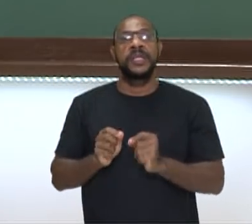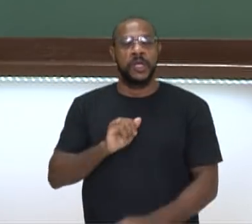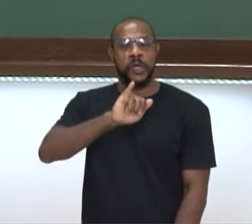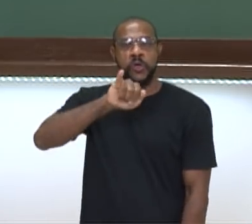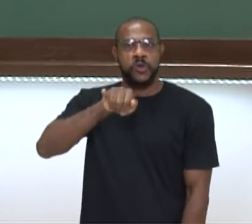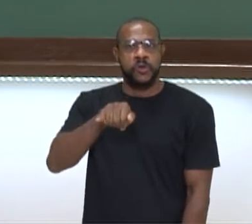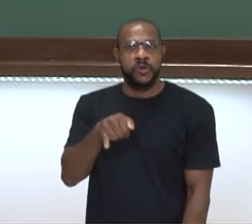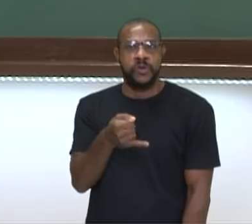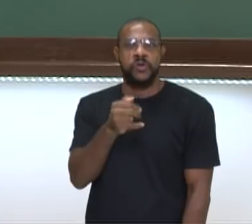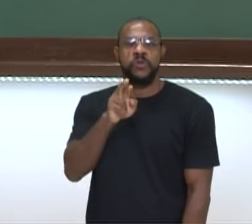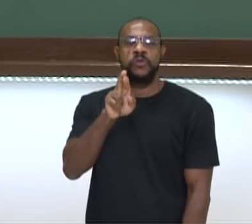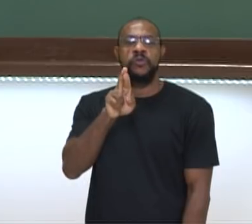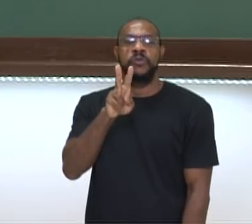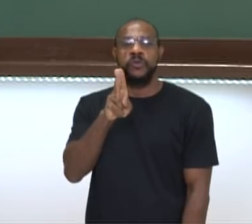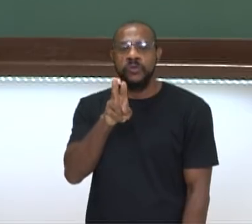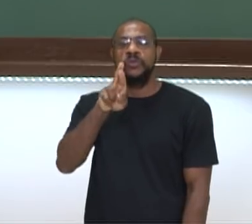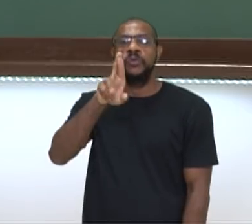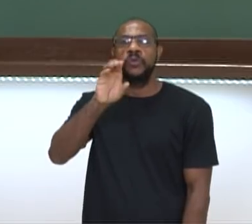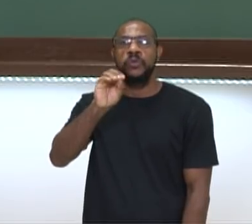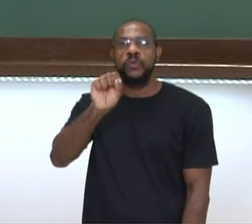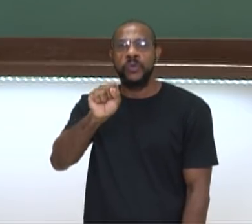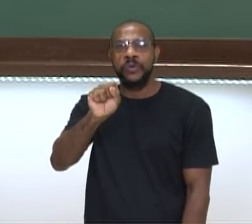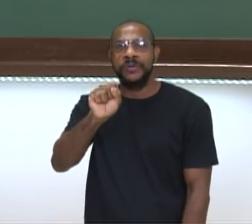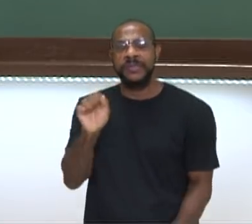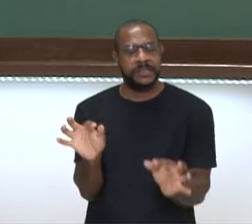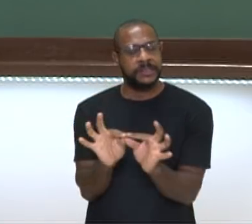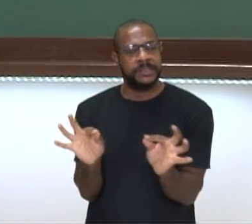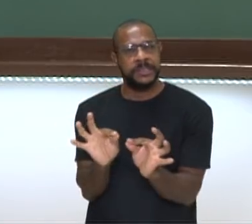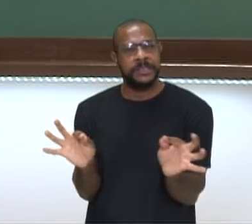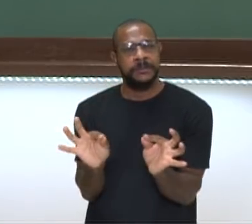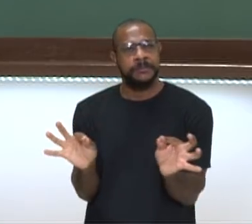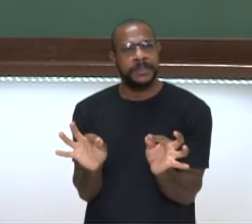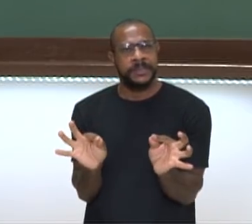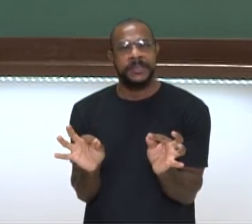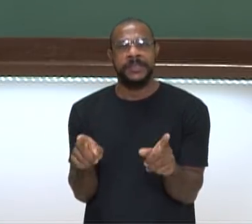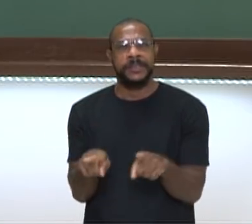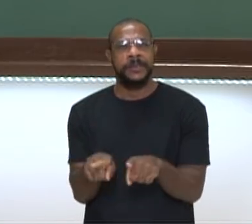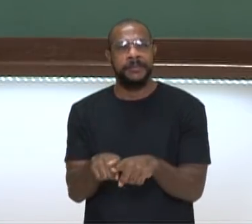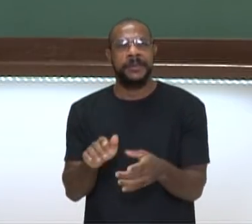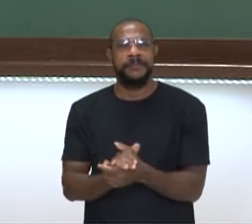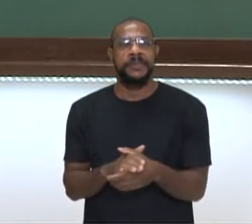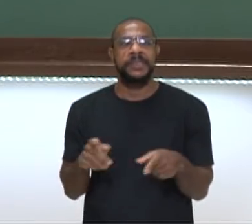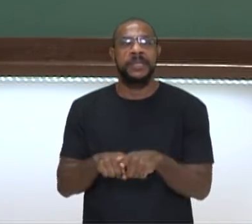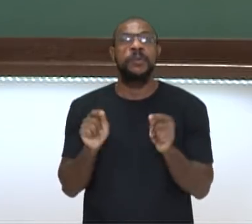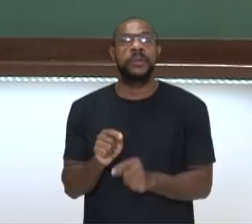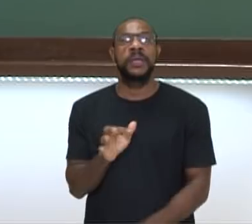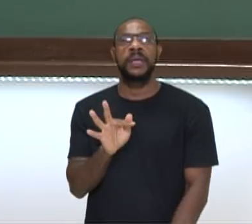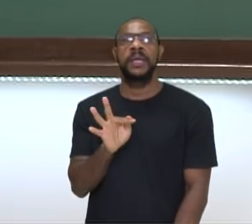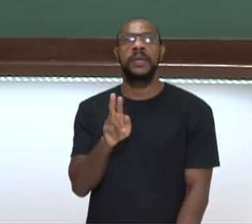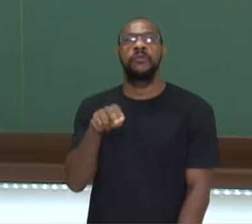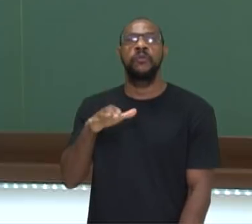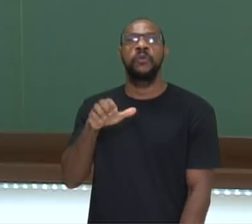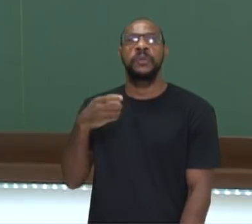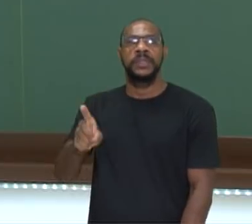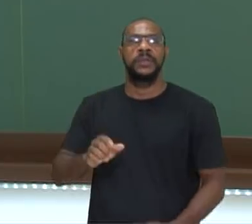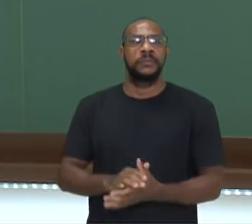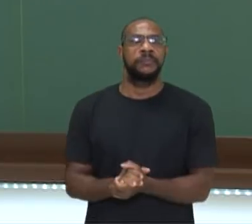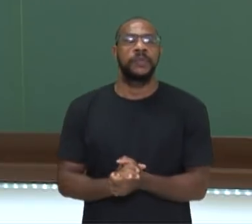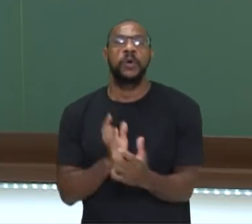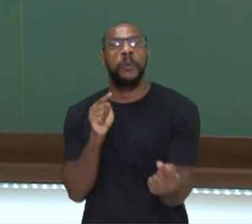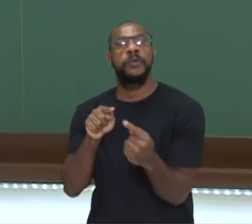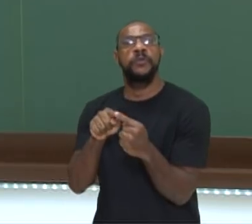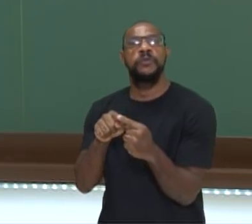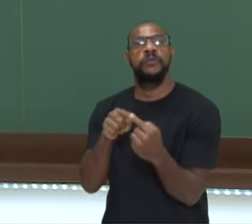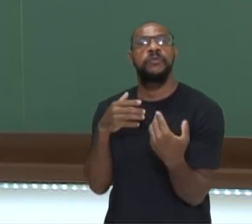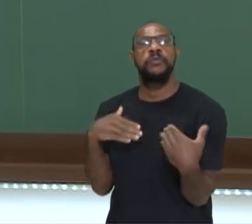simples e funções. Qual a relação que tem entre juros simples e função? Então vamos lá. Nosso objetivo de